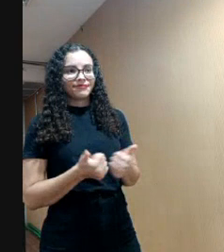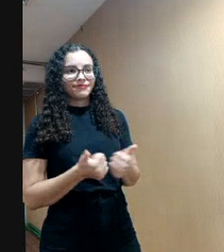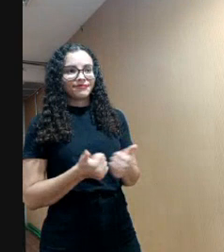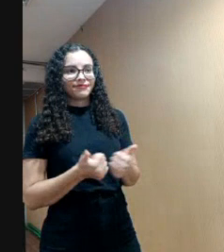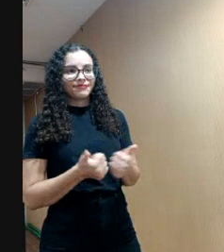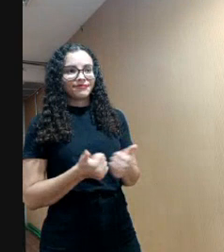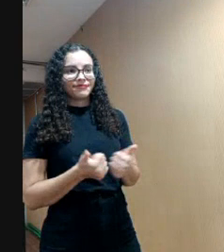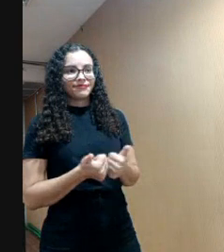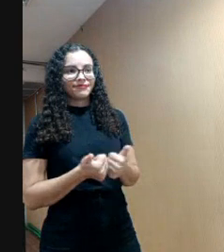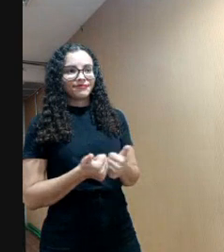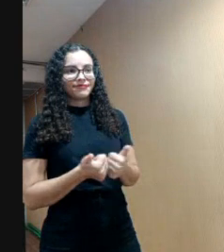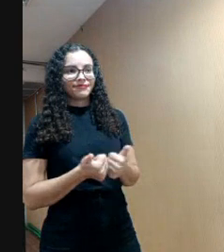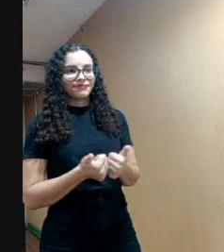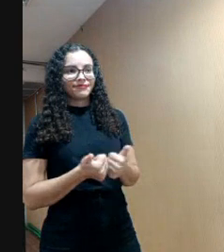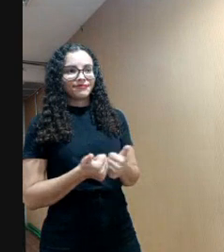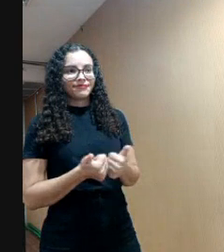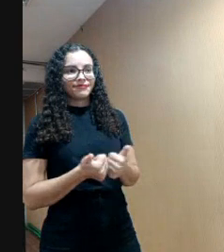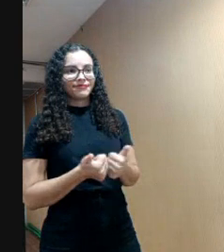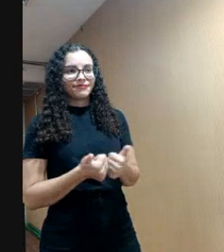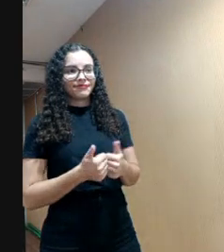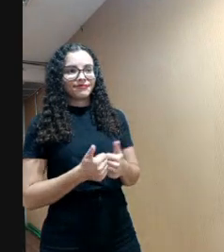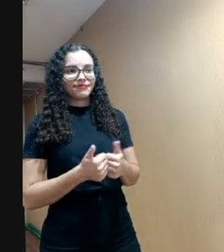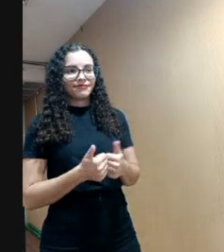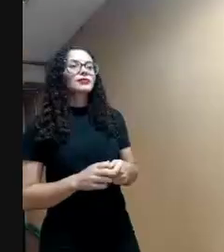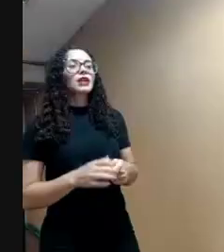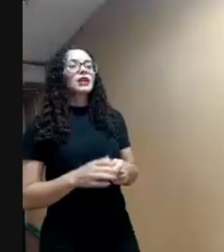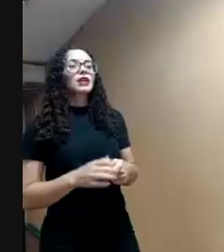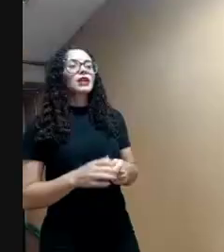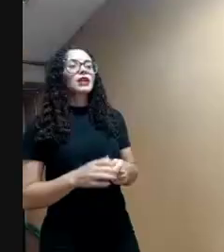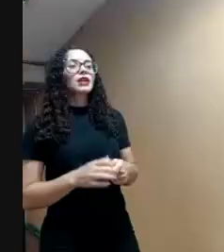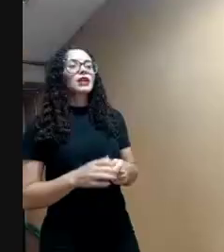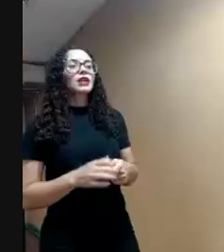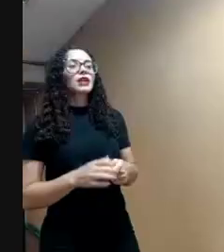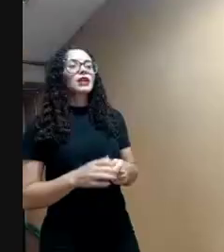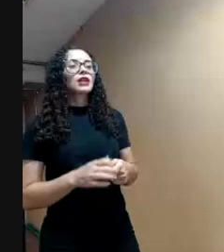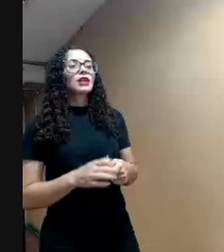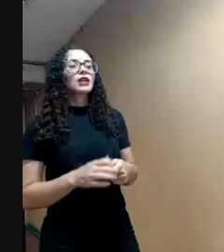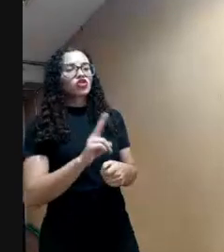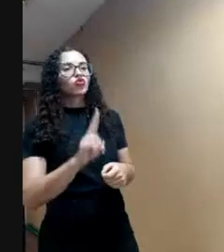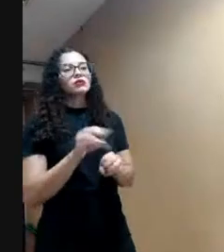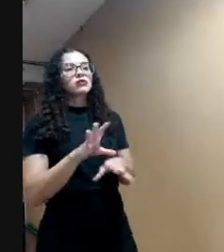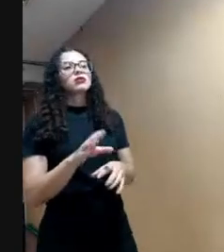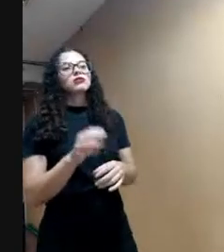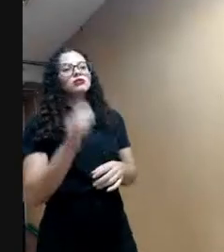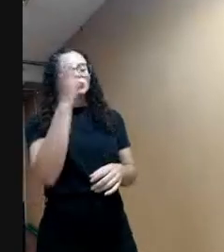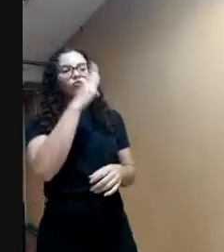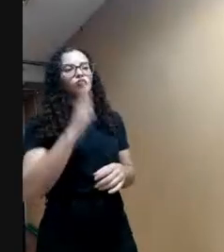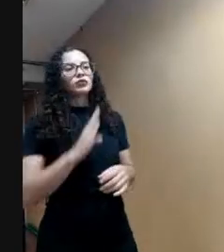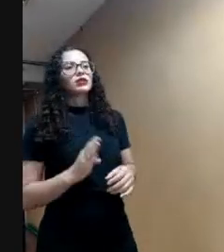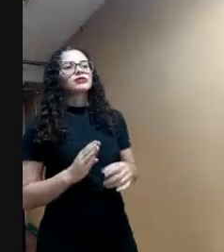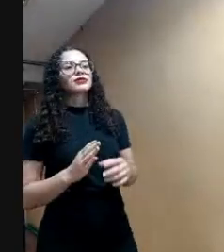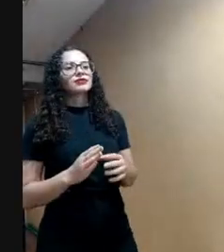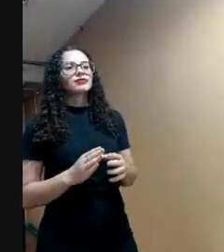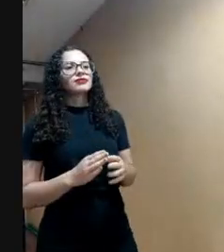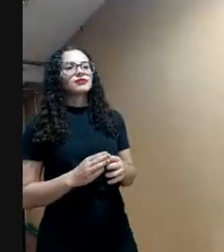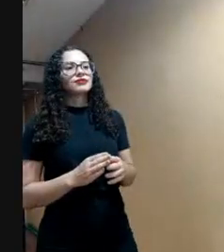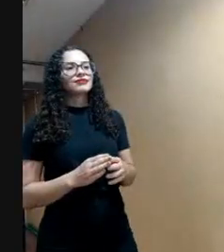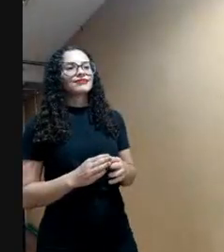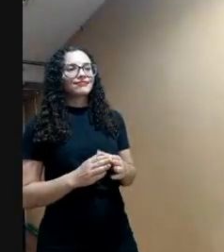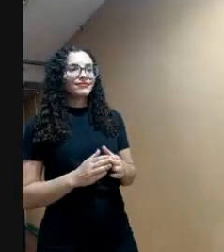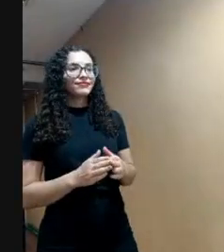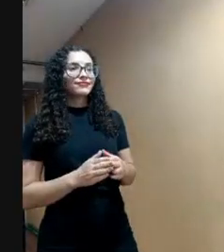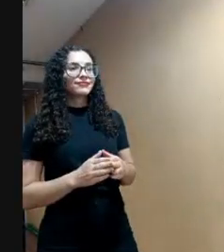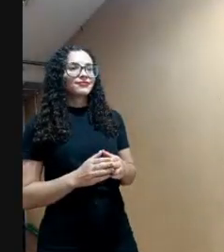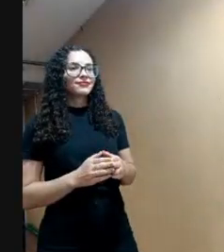formação continuada, tendo em vista a participação dos estudantes egressos. Então, é um evento que materializa,